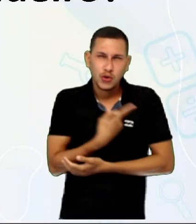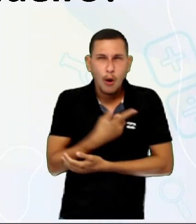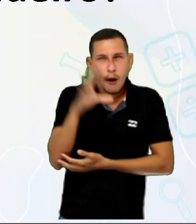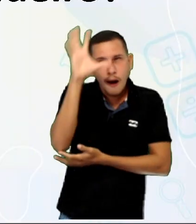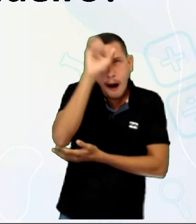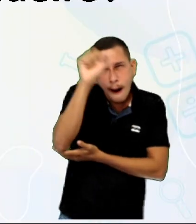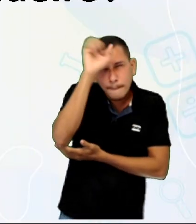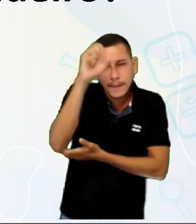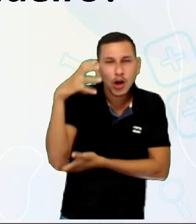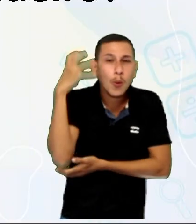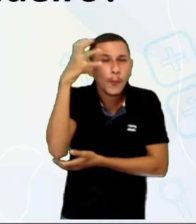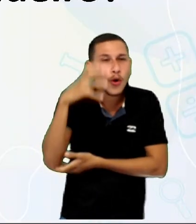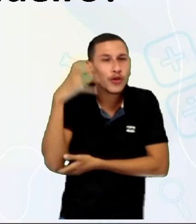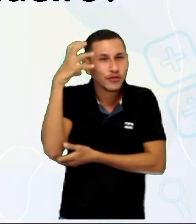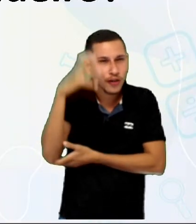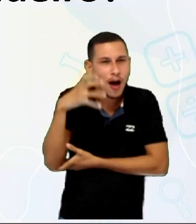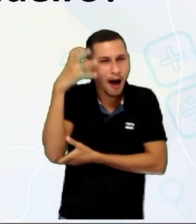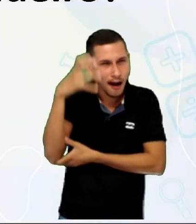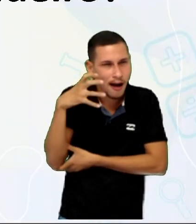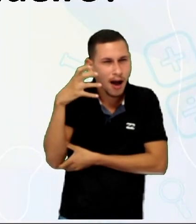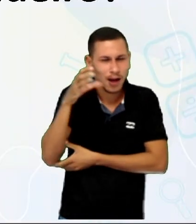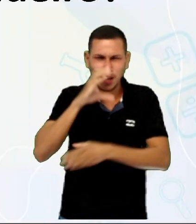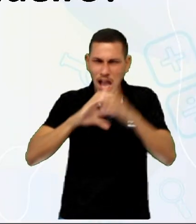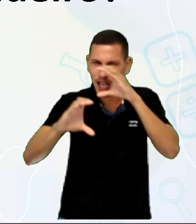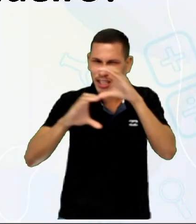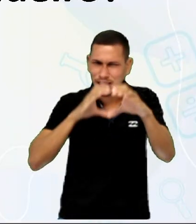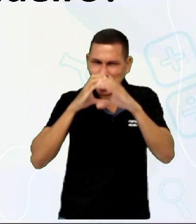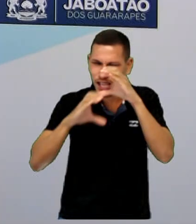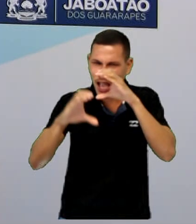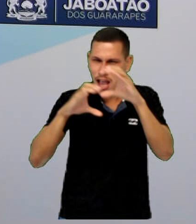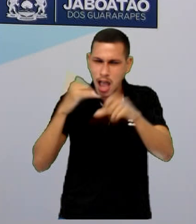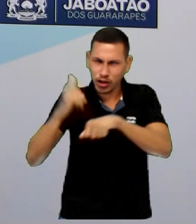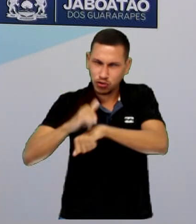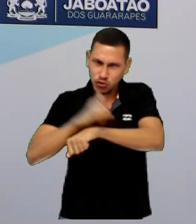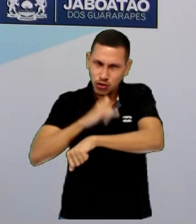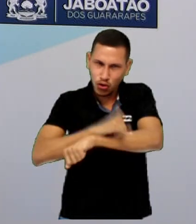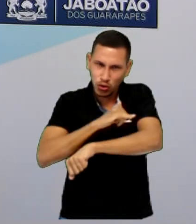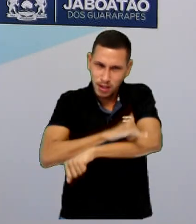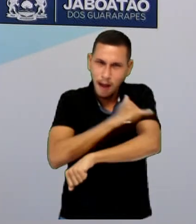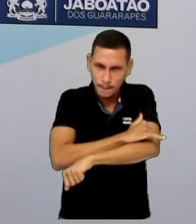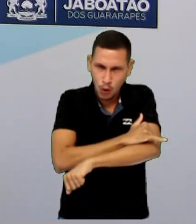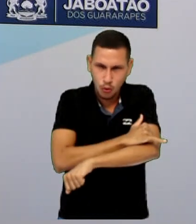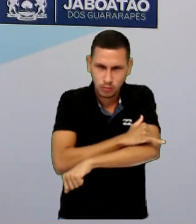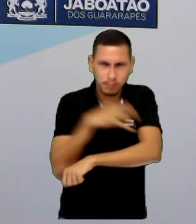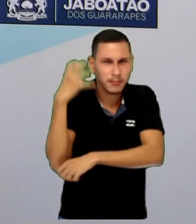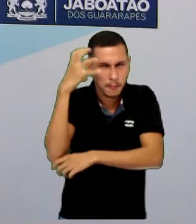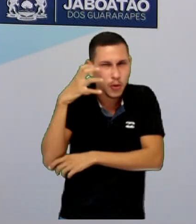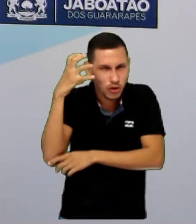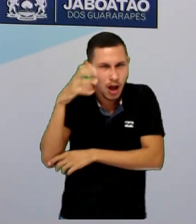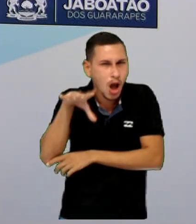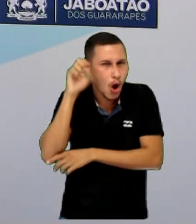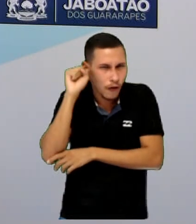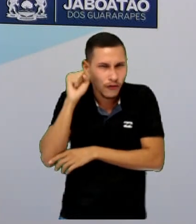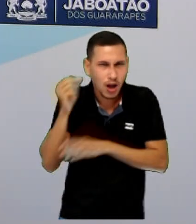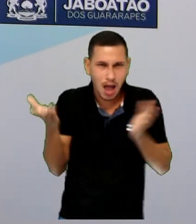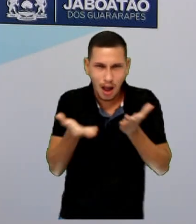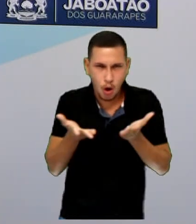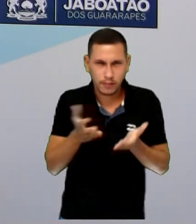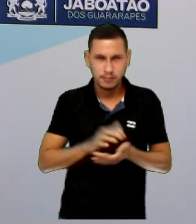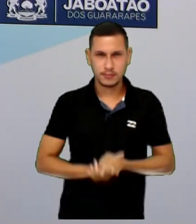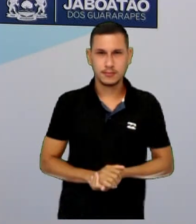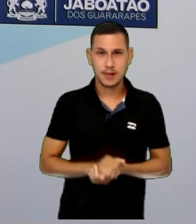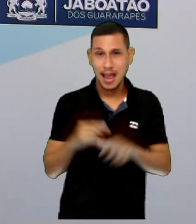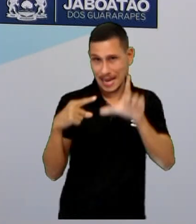a música Cantiga do Sapo de Jackson do Pandeiro, essa música que a gente acabou de ouvir agora? Vamos lá? É